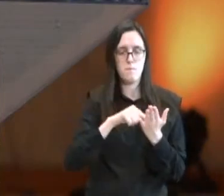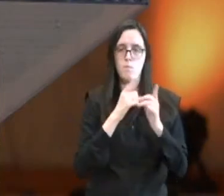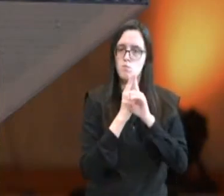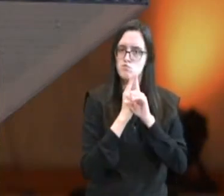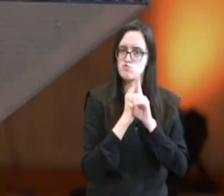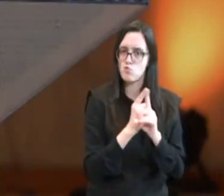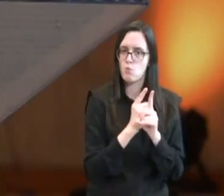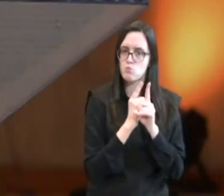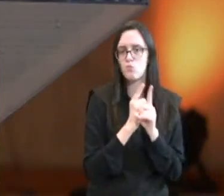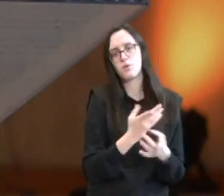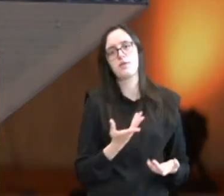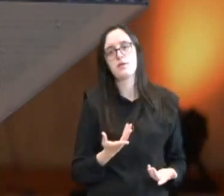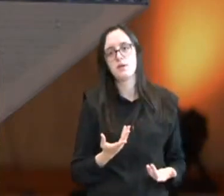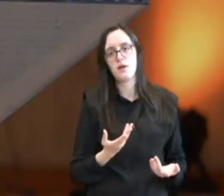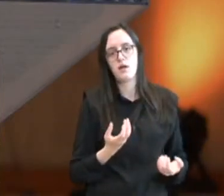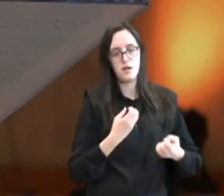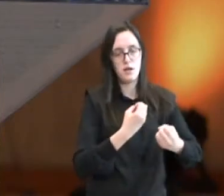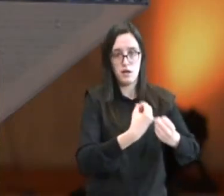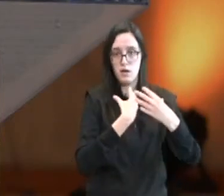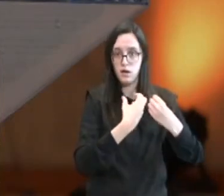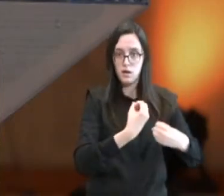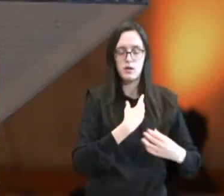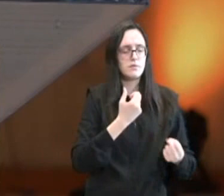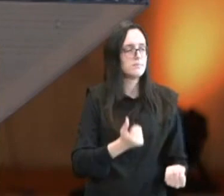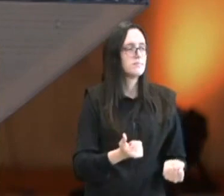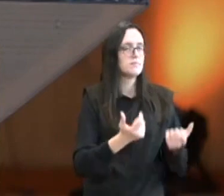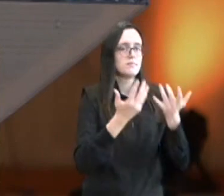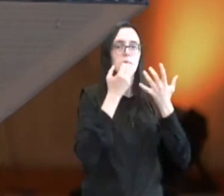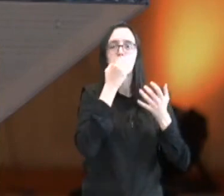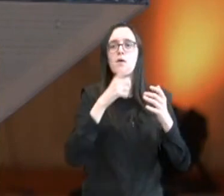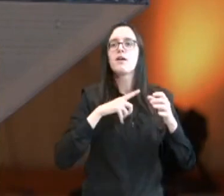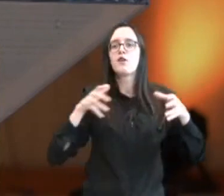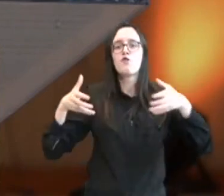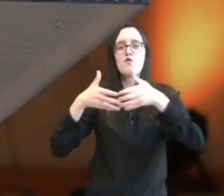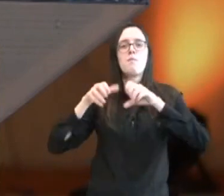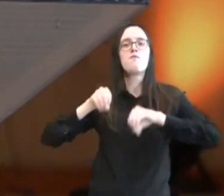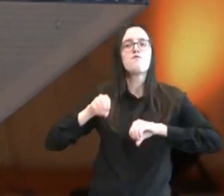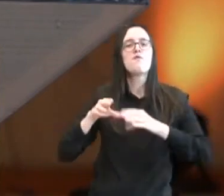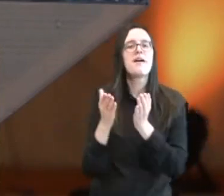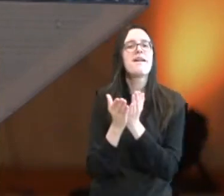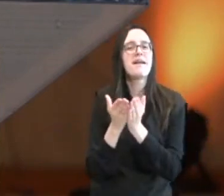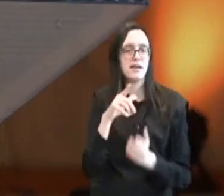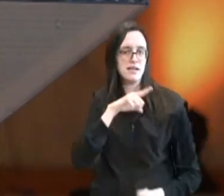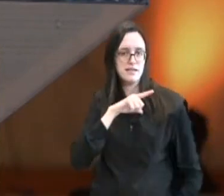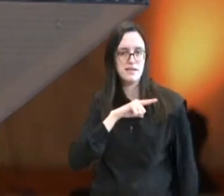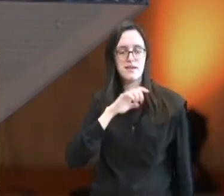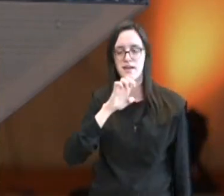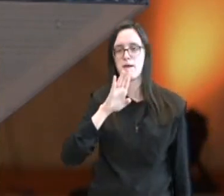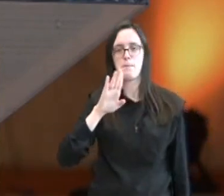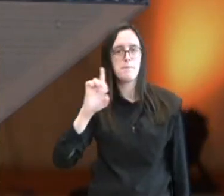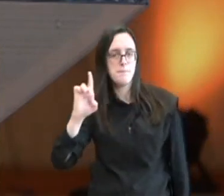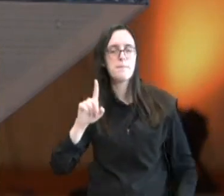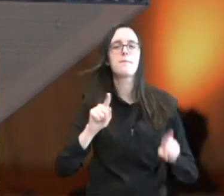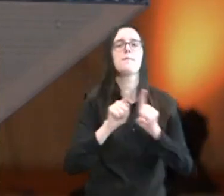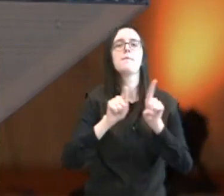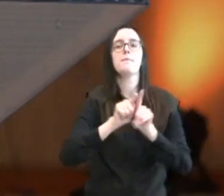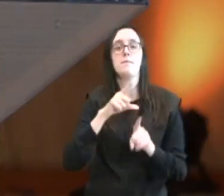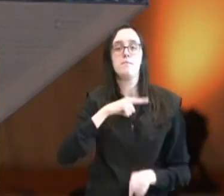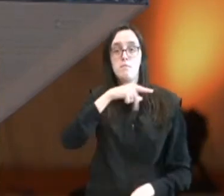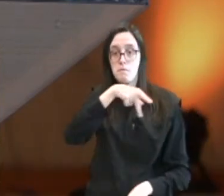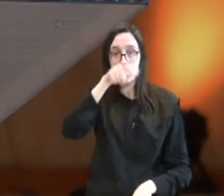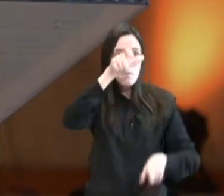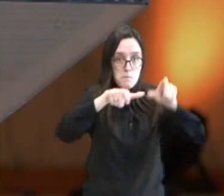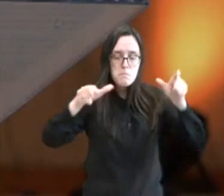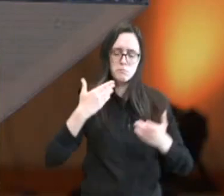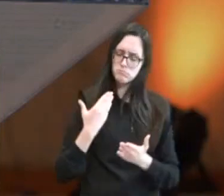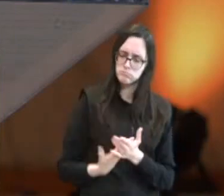doutrinário, a nossa educação cristã é abençoada, temos a escola bíblica, temos professores